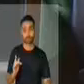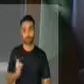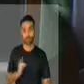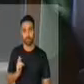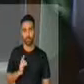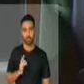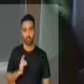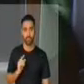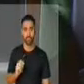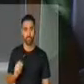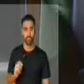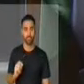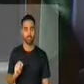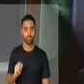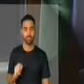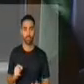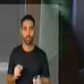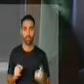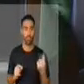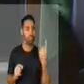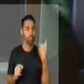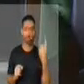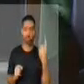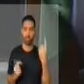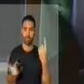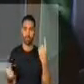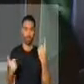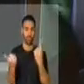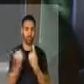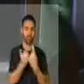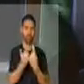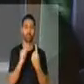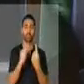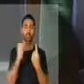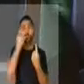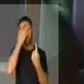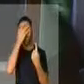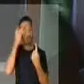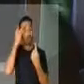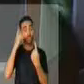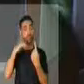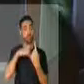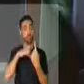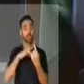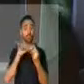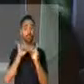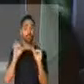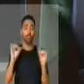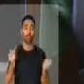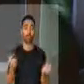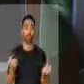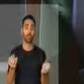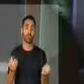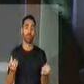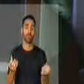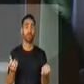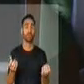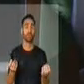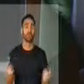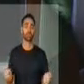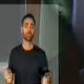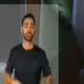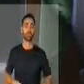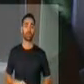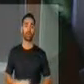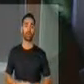é insubstituível, que é as pessoas terem a informação e ter capacidade, como já